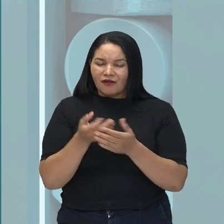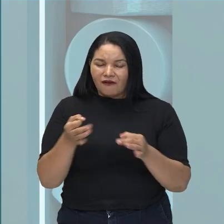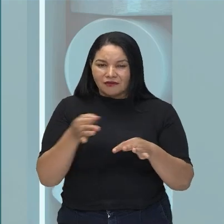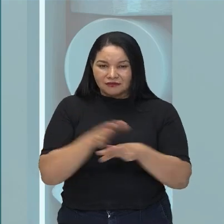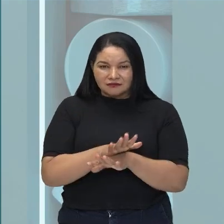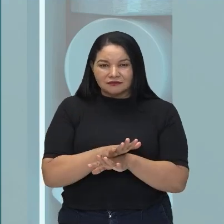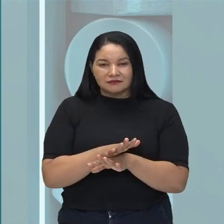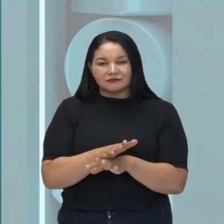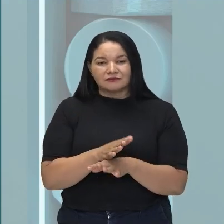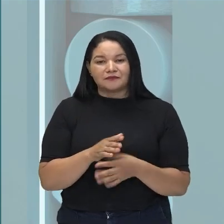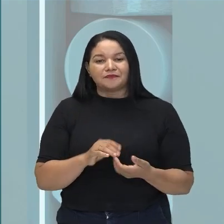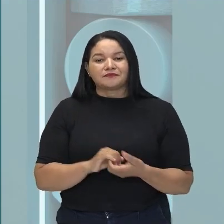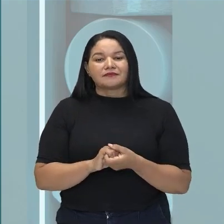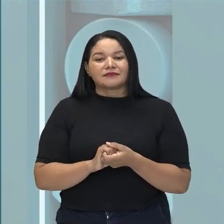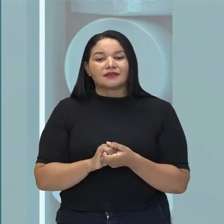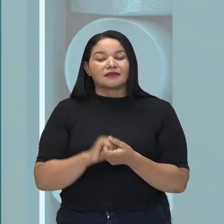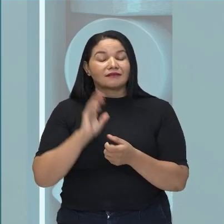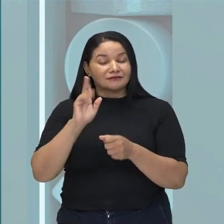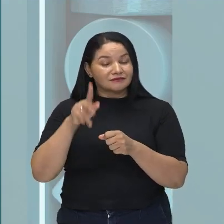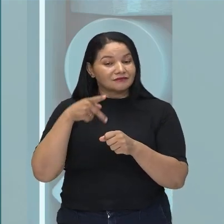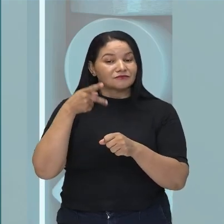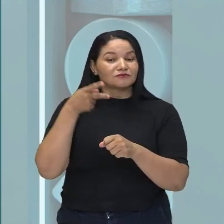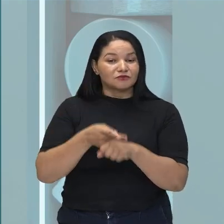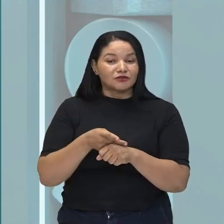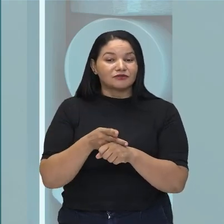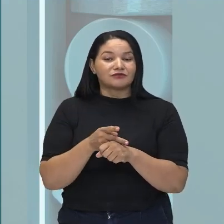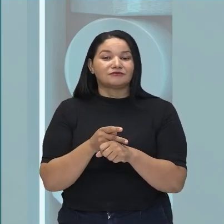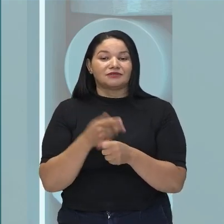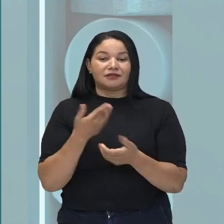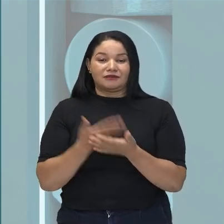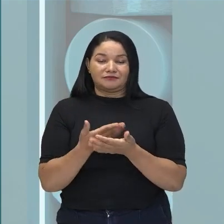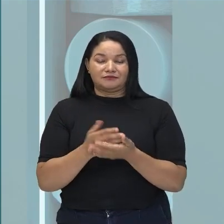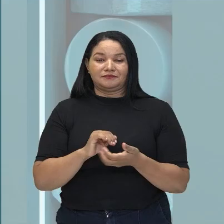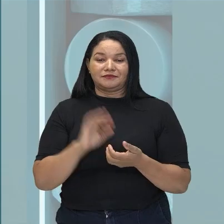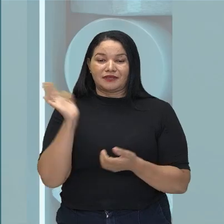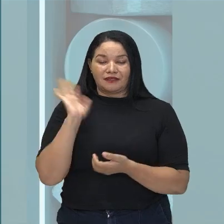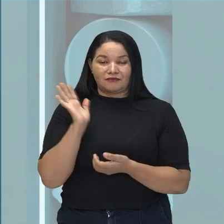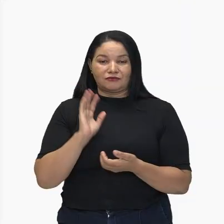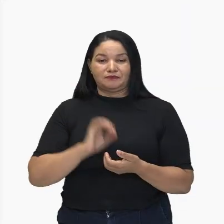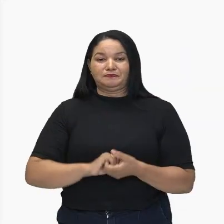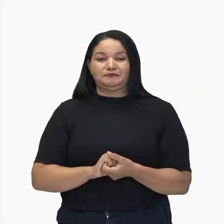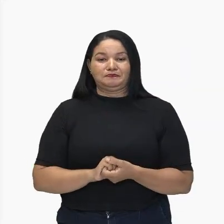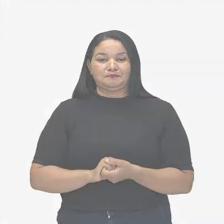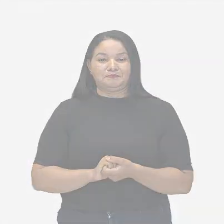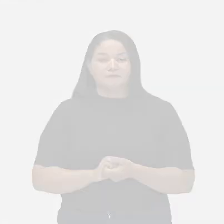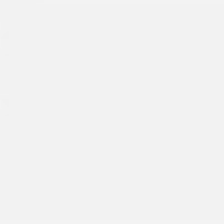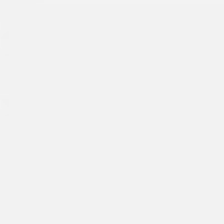nesse momento e nos vemos em uma próxima classe. Hasta luego!